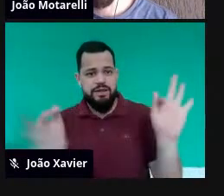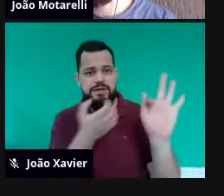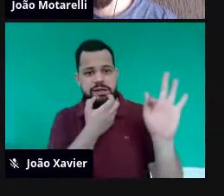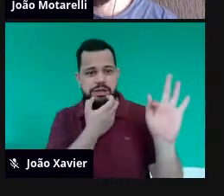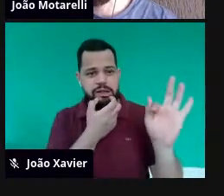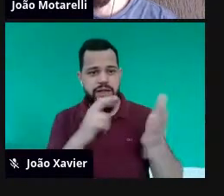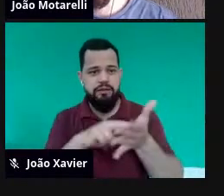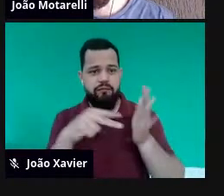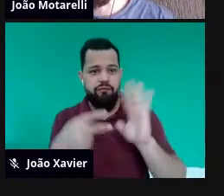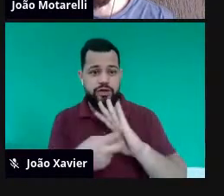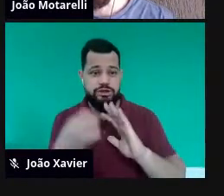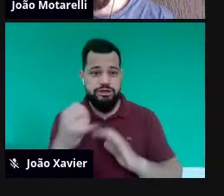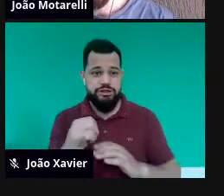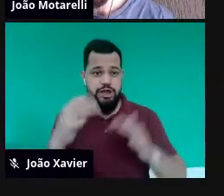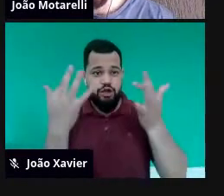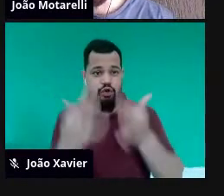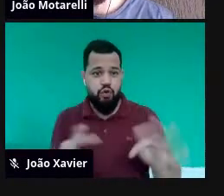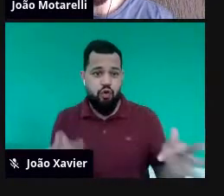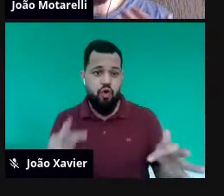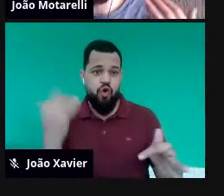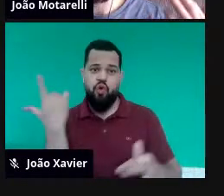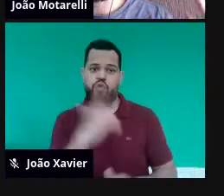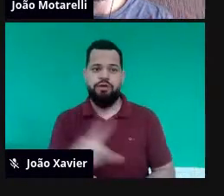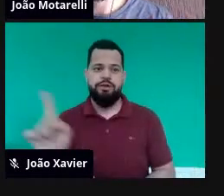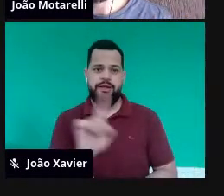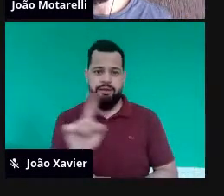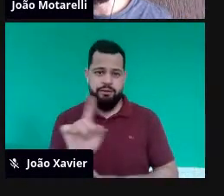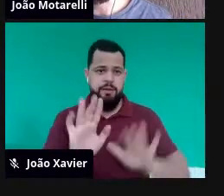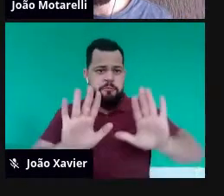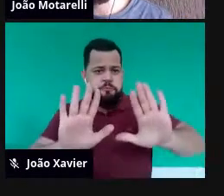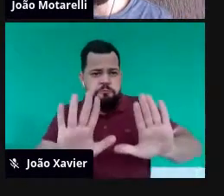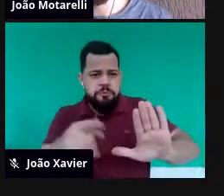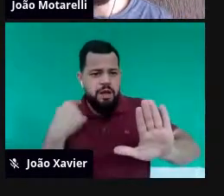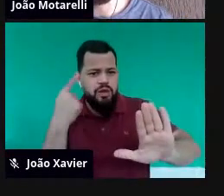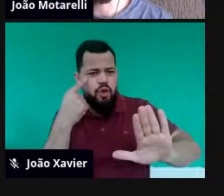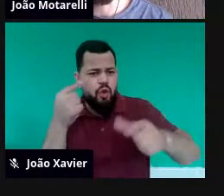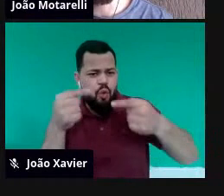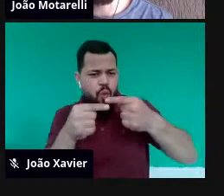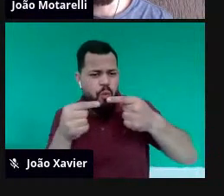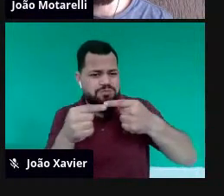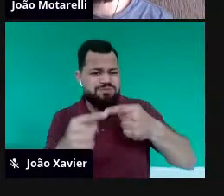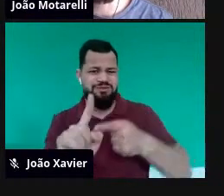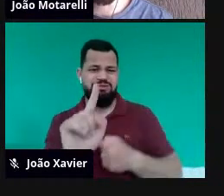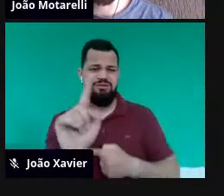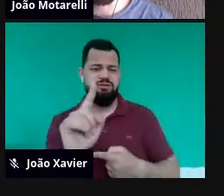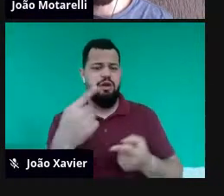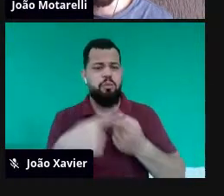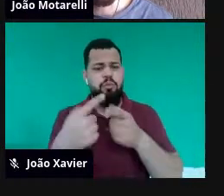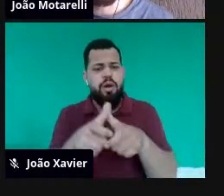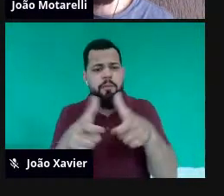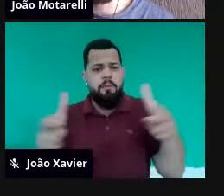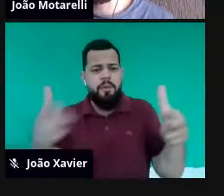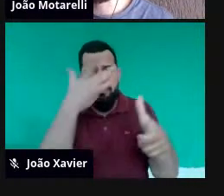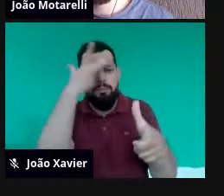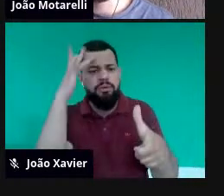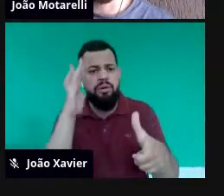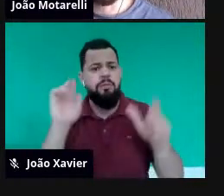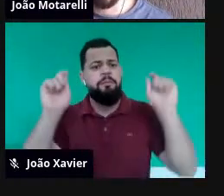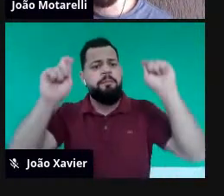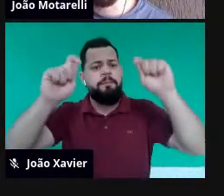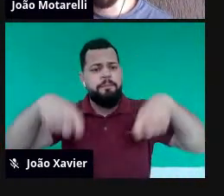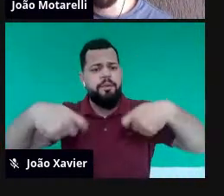muitas vezes, da prática esportiva. Mas isso não está acima de tudo, porque muitos indivíduos podem ver, né, por exemplo, o